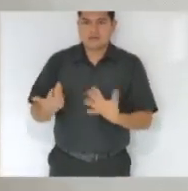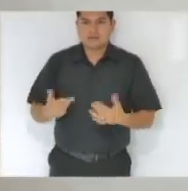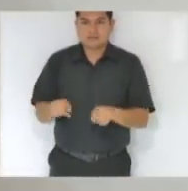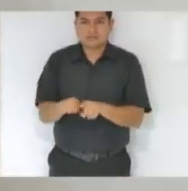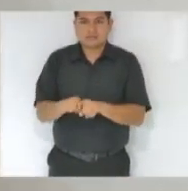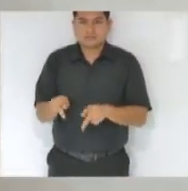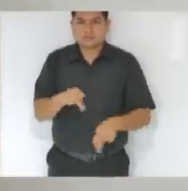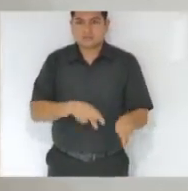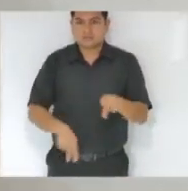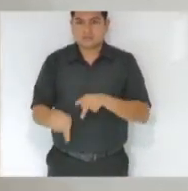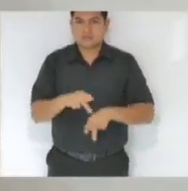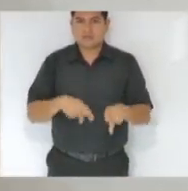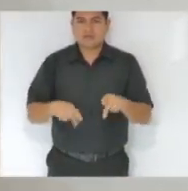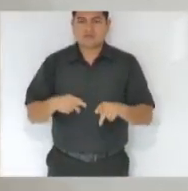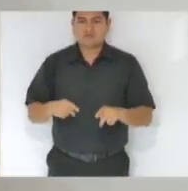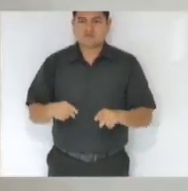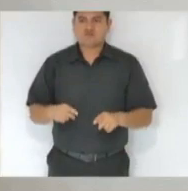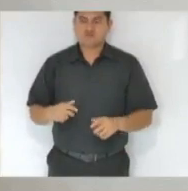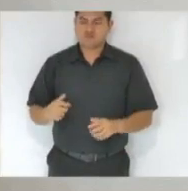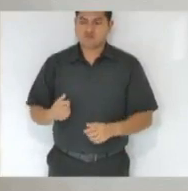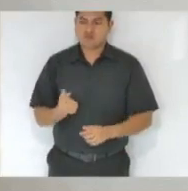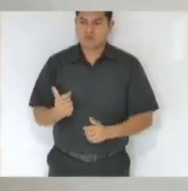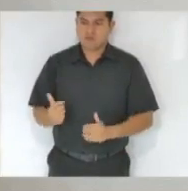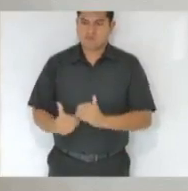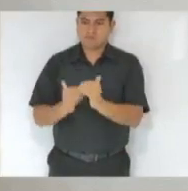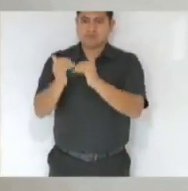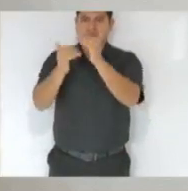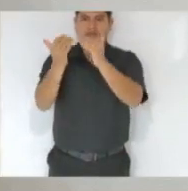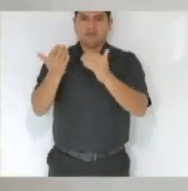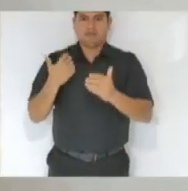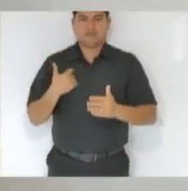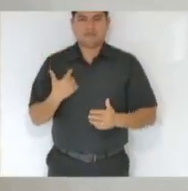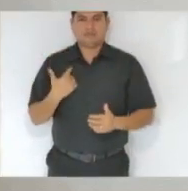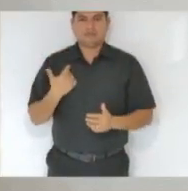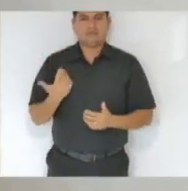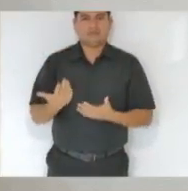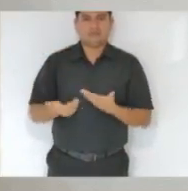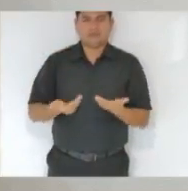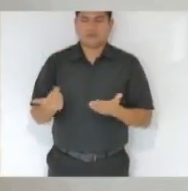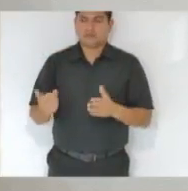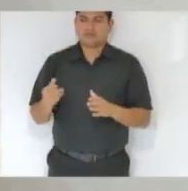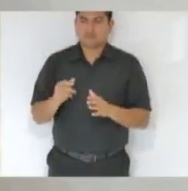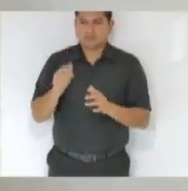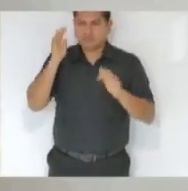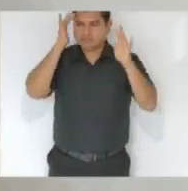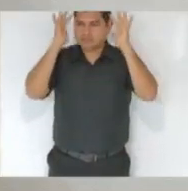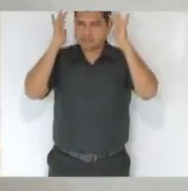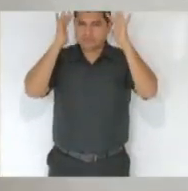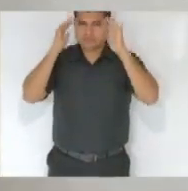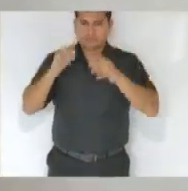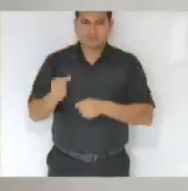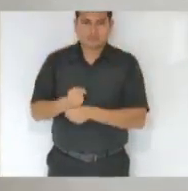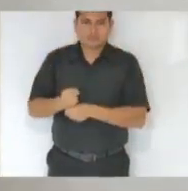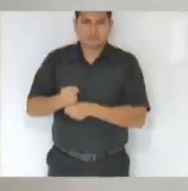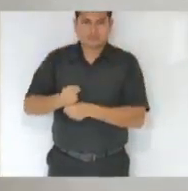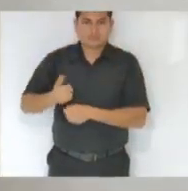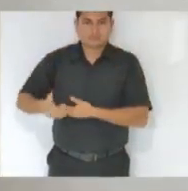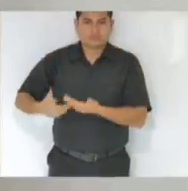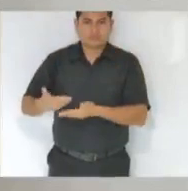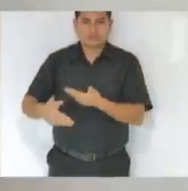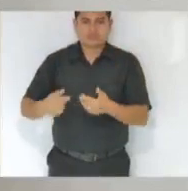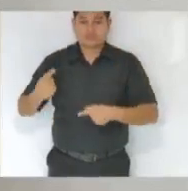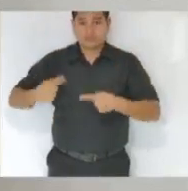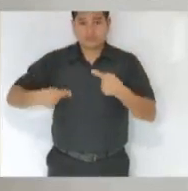mais próspero. Isso sempre foi um grande questionamento ao longo desses séculos, e esse debate, por muito